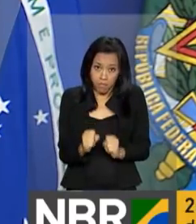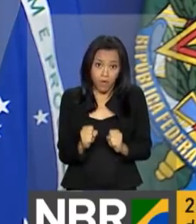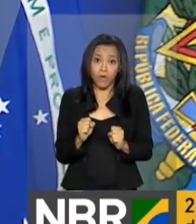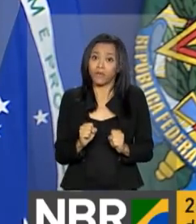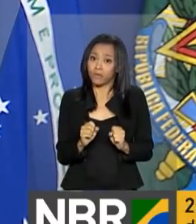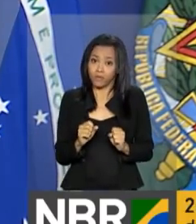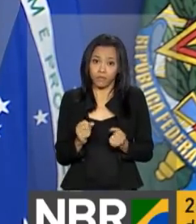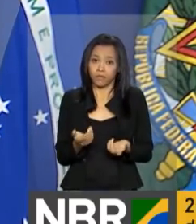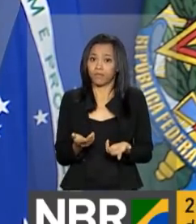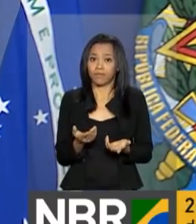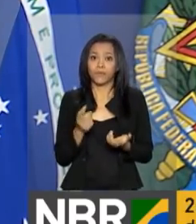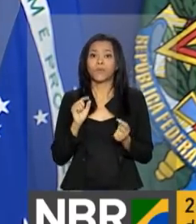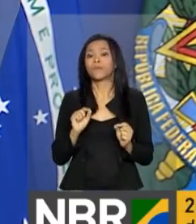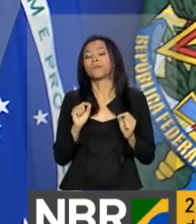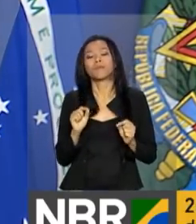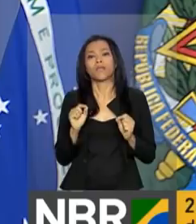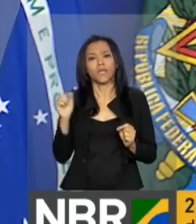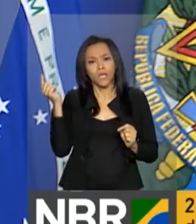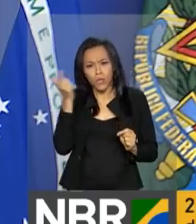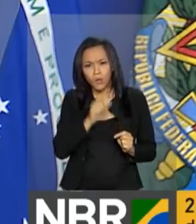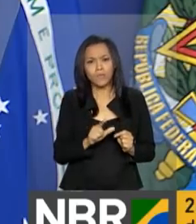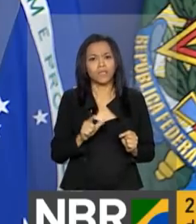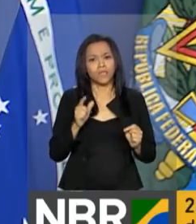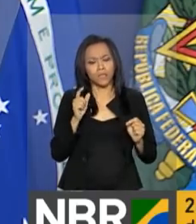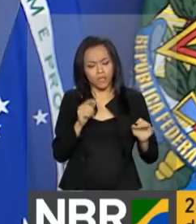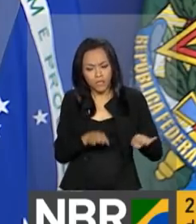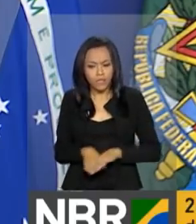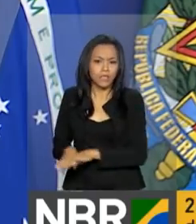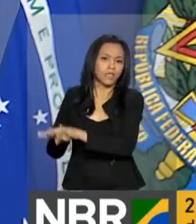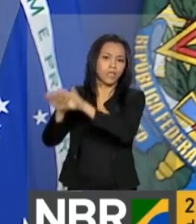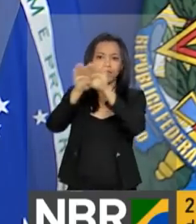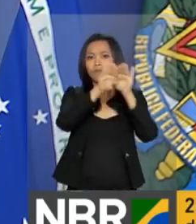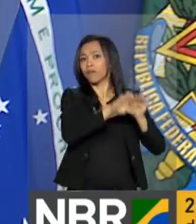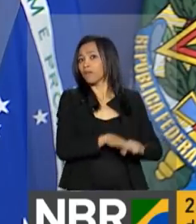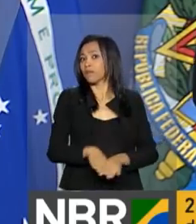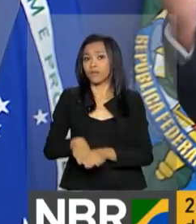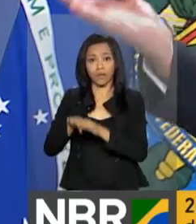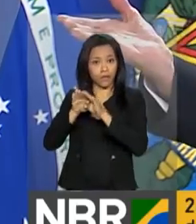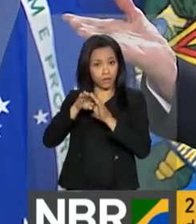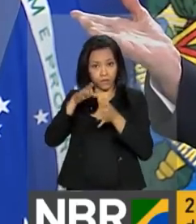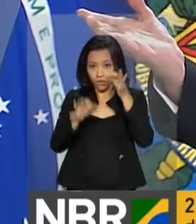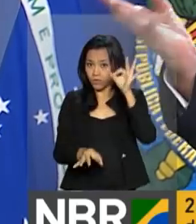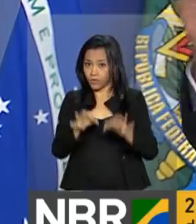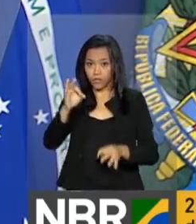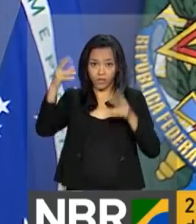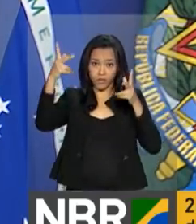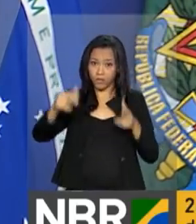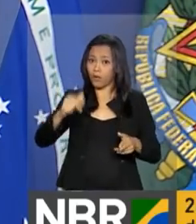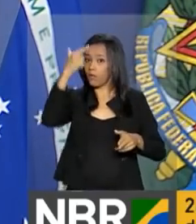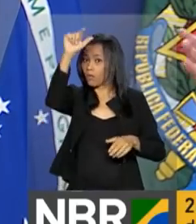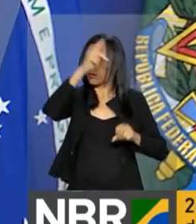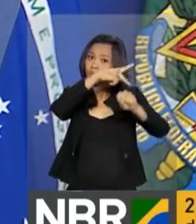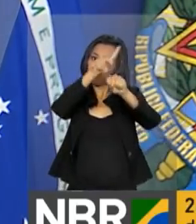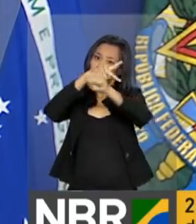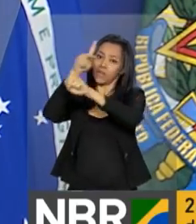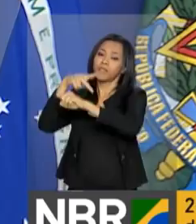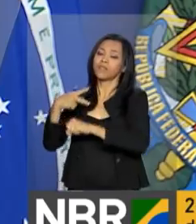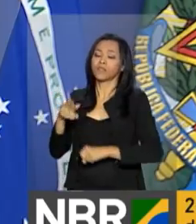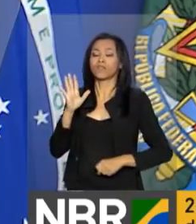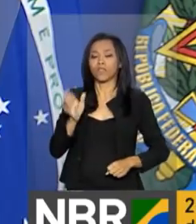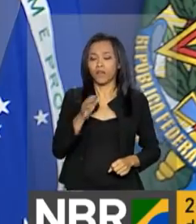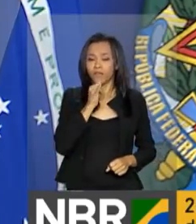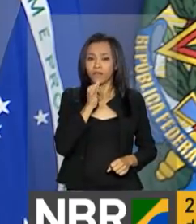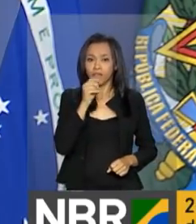bem atingir o nível de justiça e bem estar dos países desenvolvidos como acabei de mencionar no